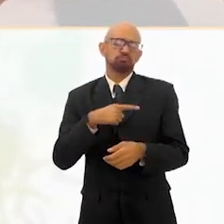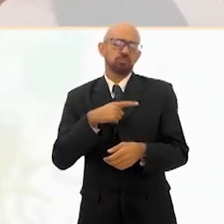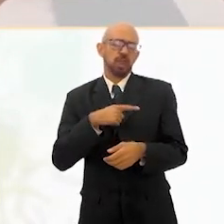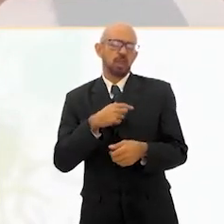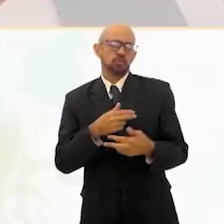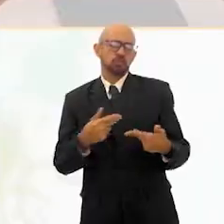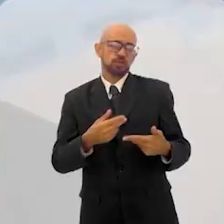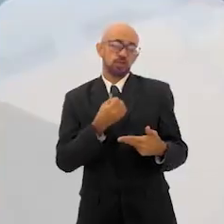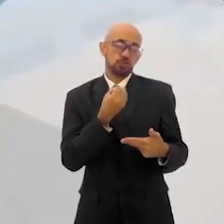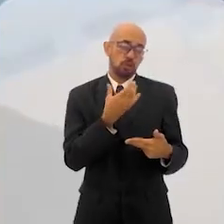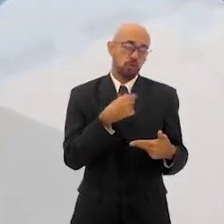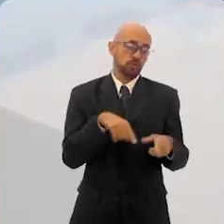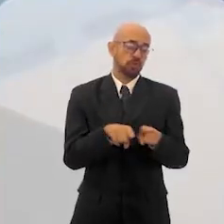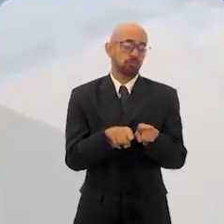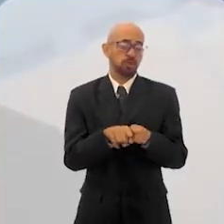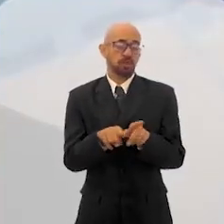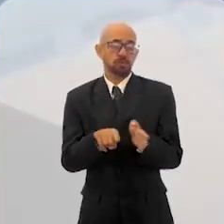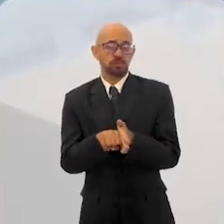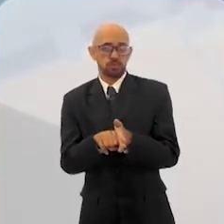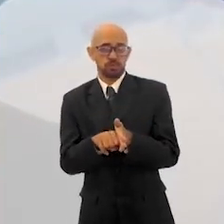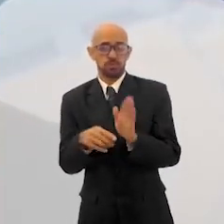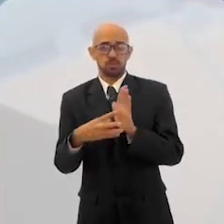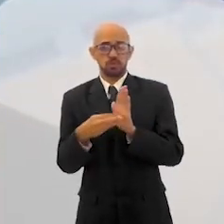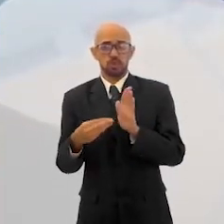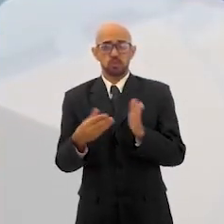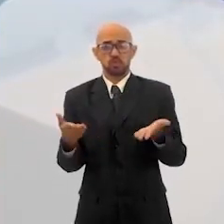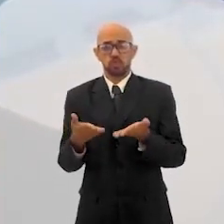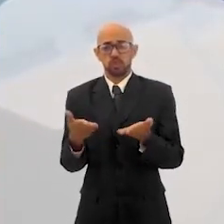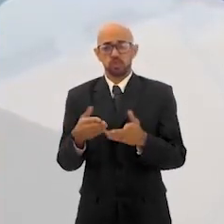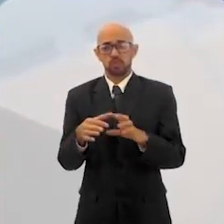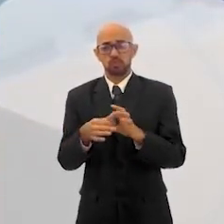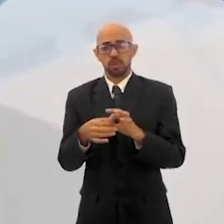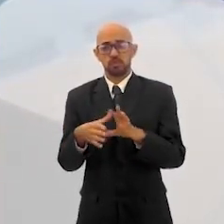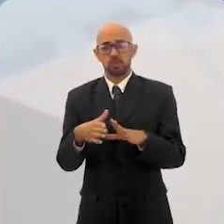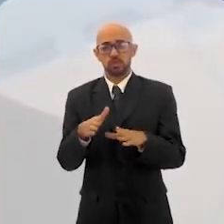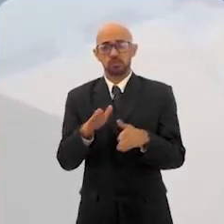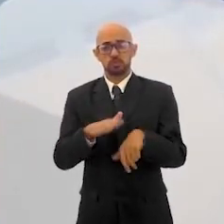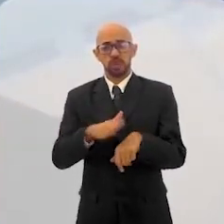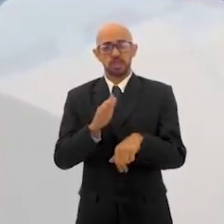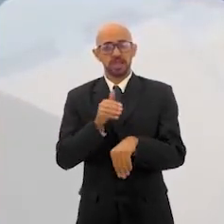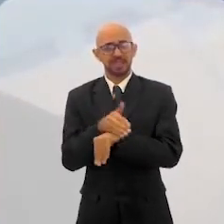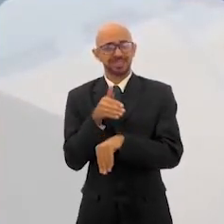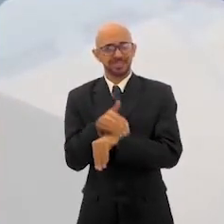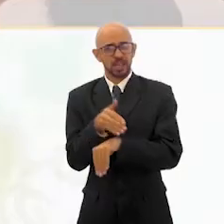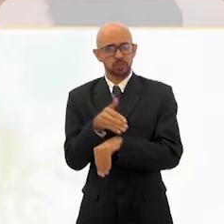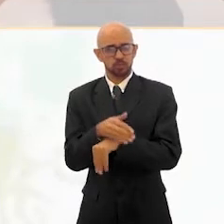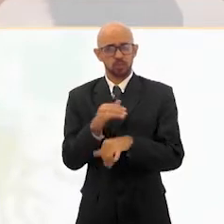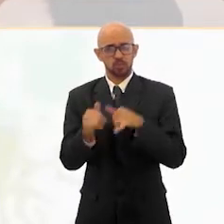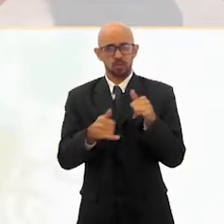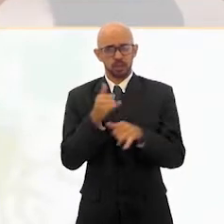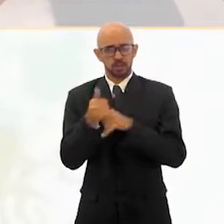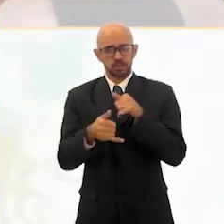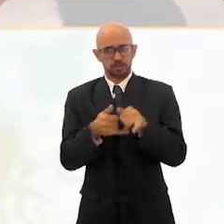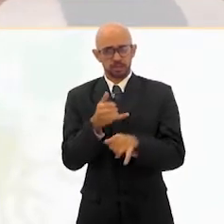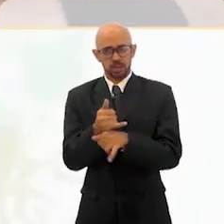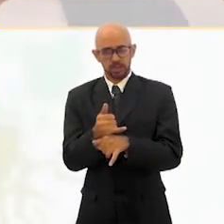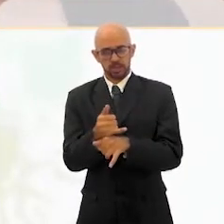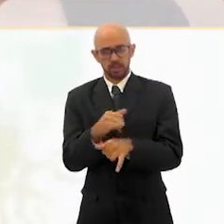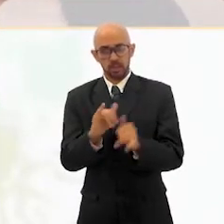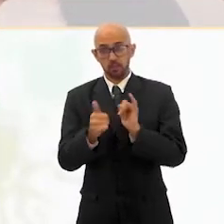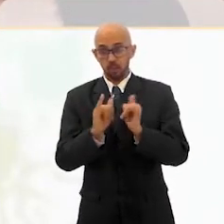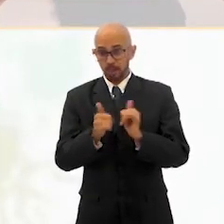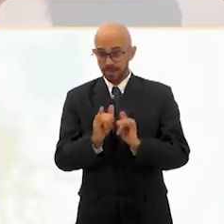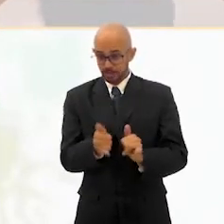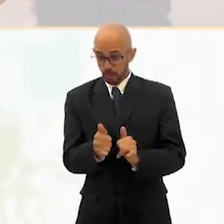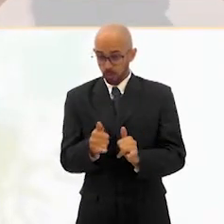e suas desvantagens. Eu acho que o modelo de hoje, ele é um modelo que permite muito mais acesso à informação, né? Não sei se a Sim, gente está sim.